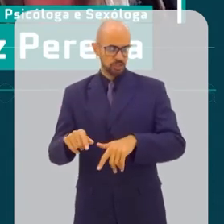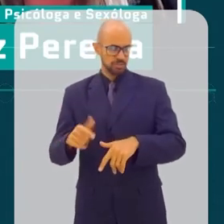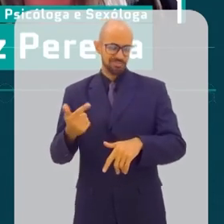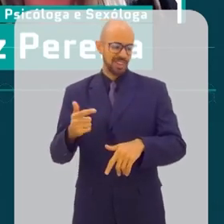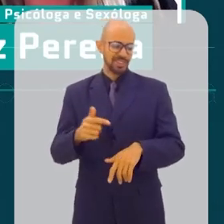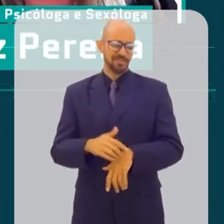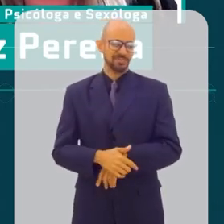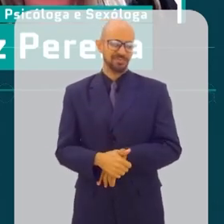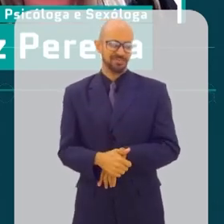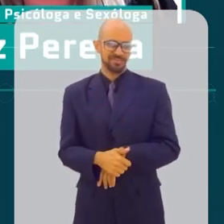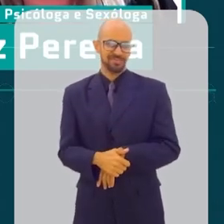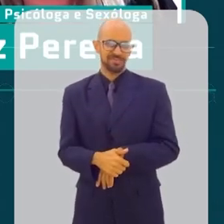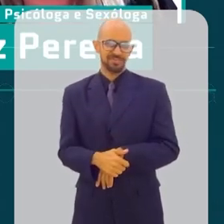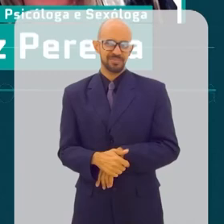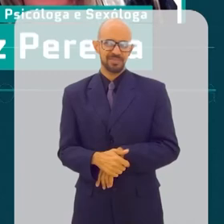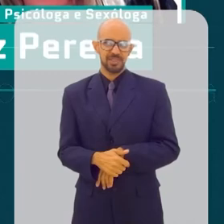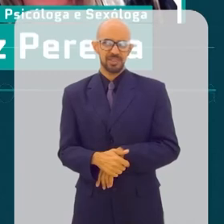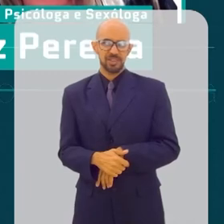posições, propor